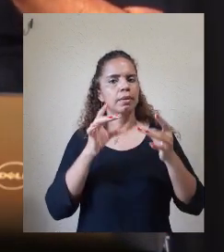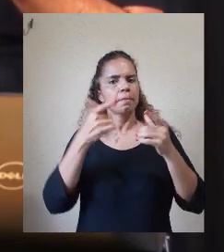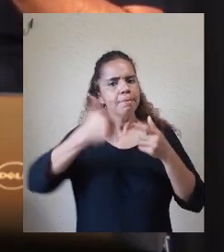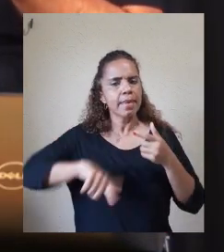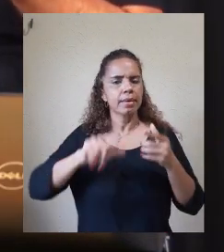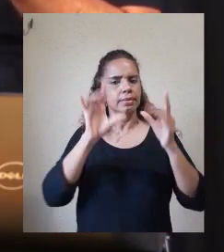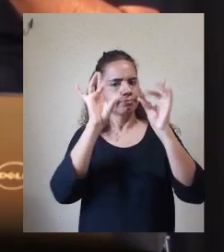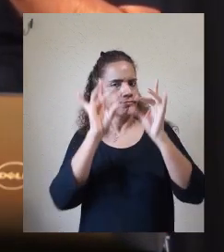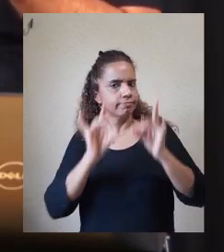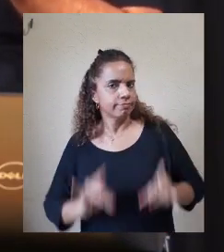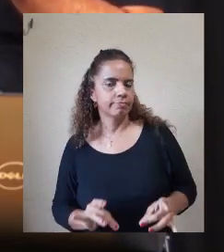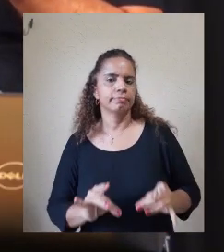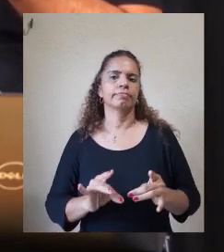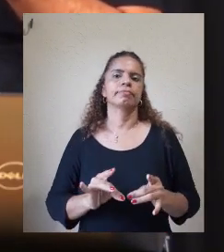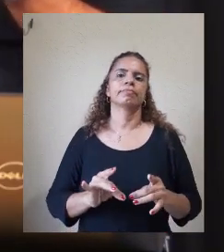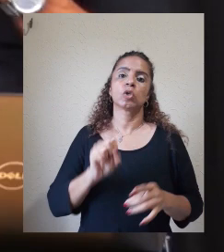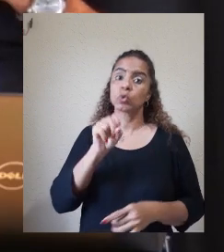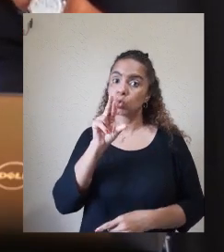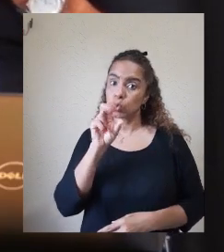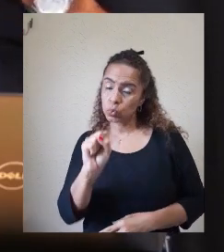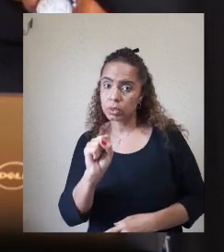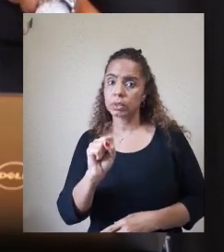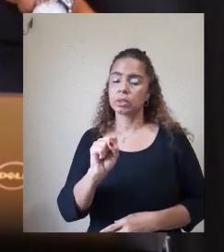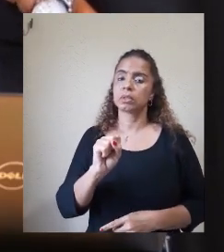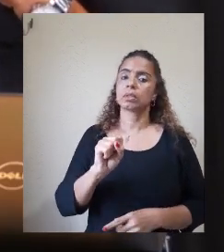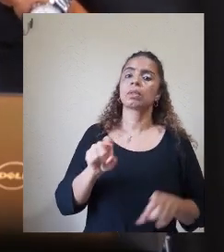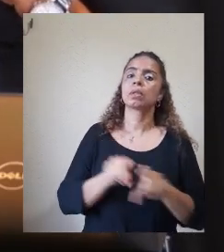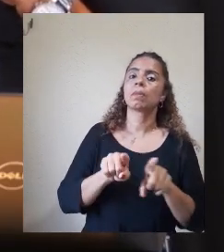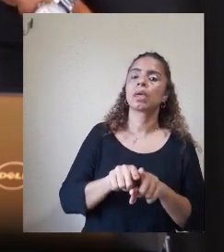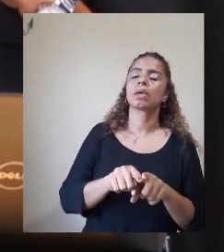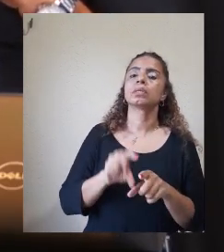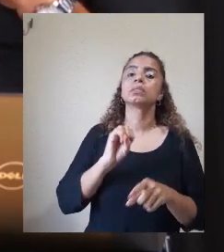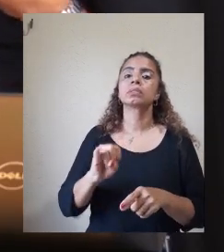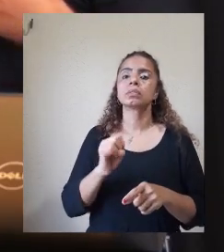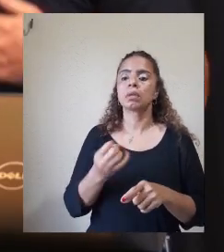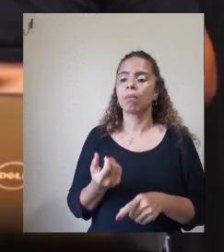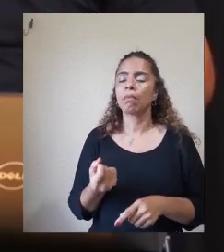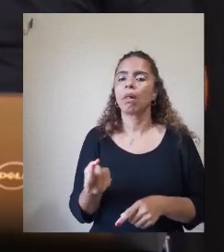Mas, e se honestamente esses números de contaminados estão sendo subestimados?